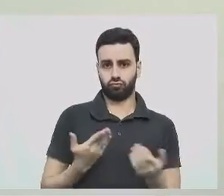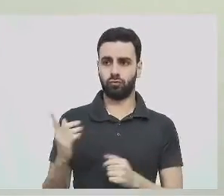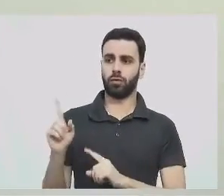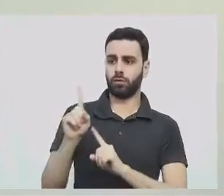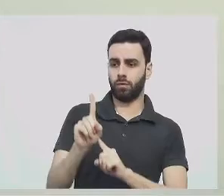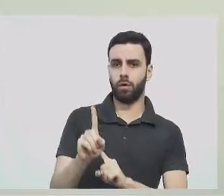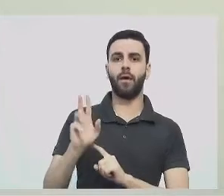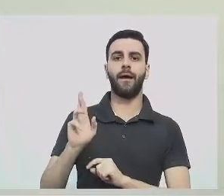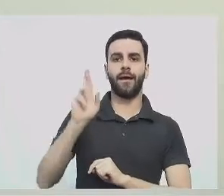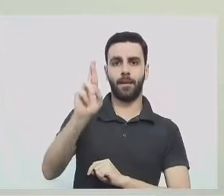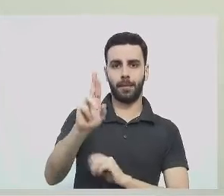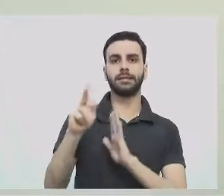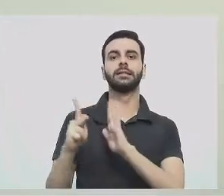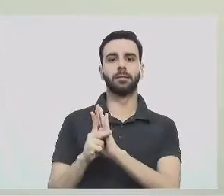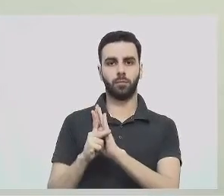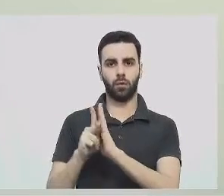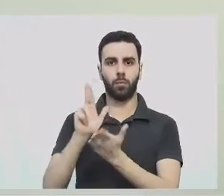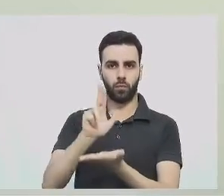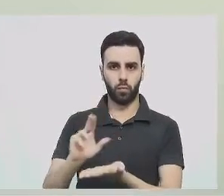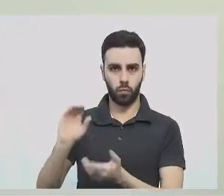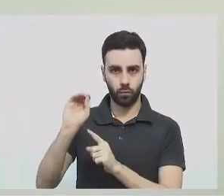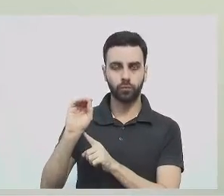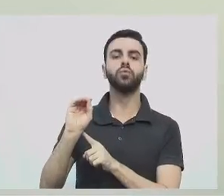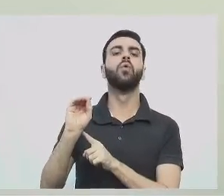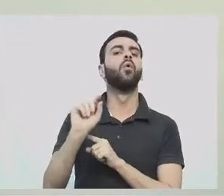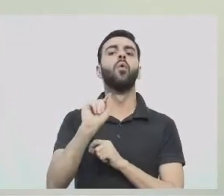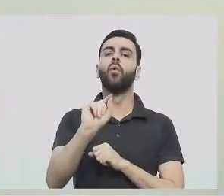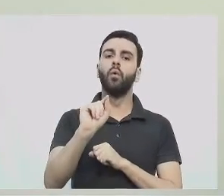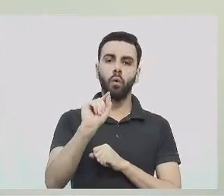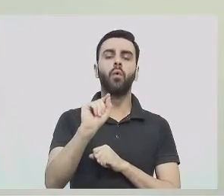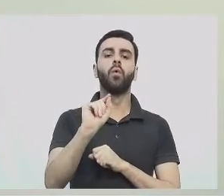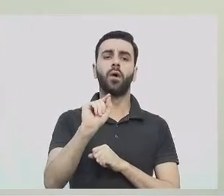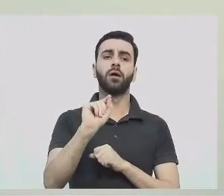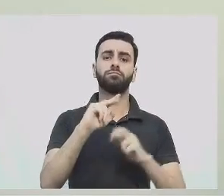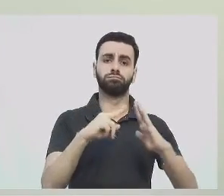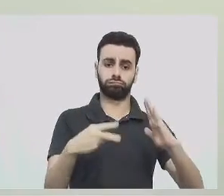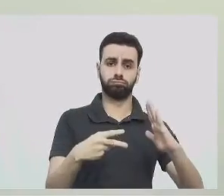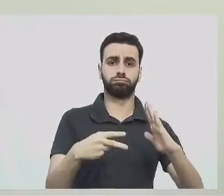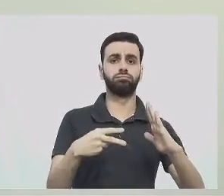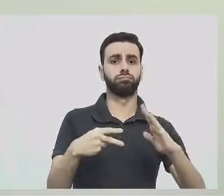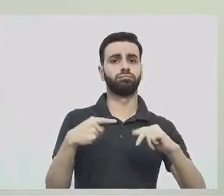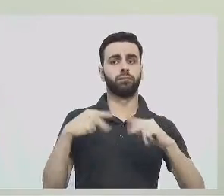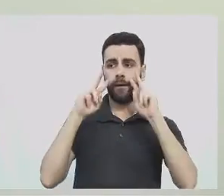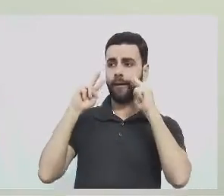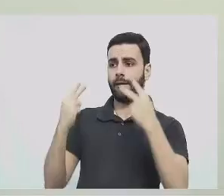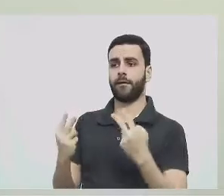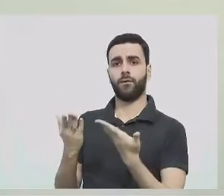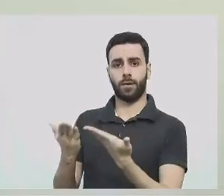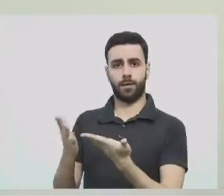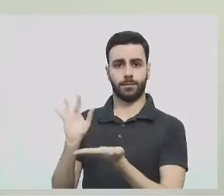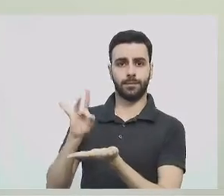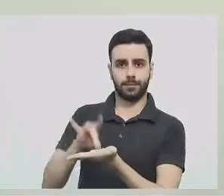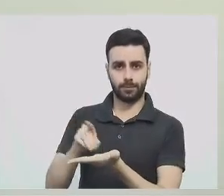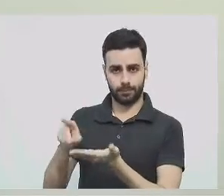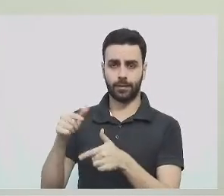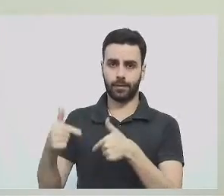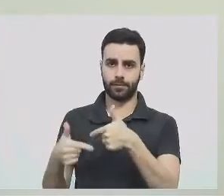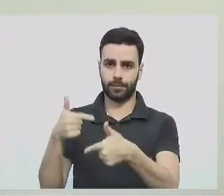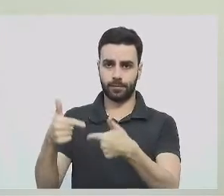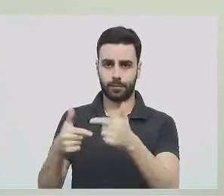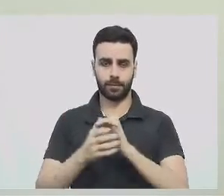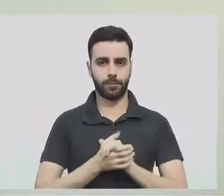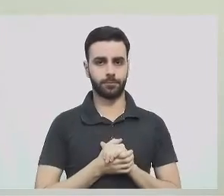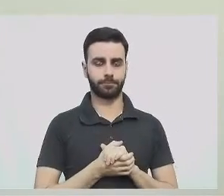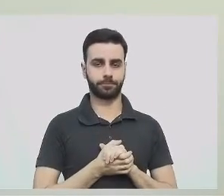a representação da Uni Viçosa, fazendo com que o poder público se renda em reconhecimento aos serviços